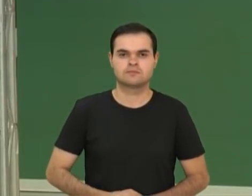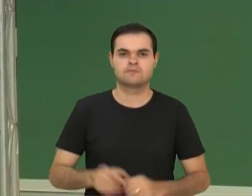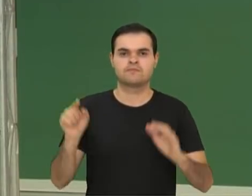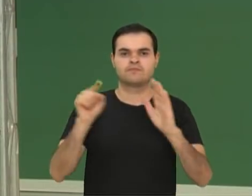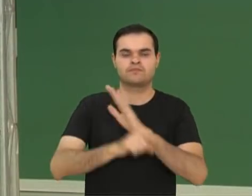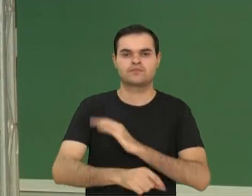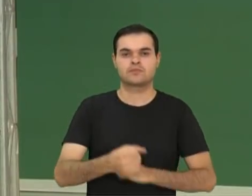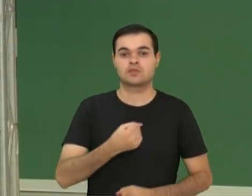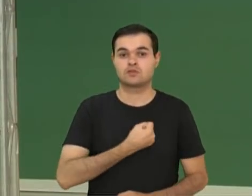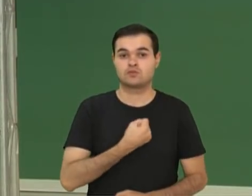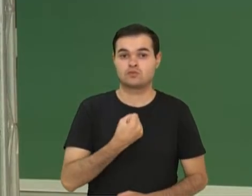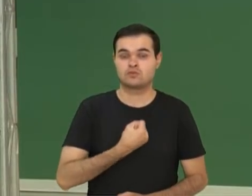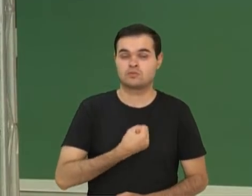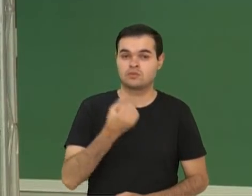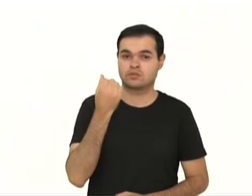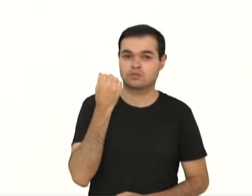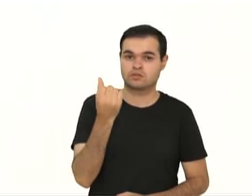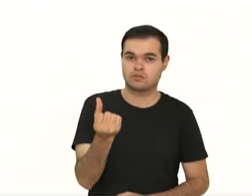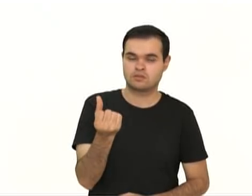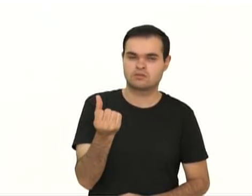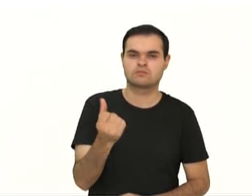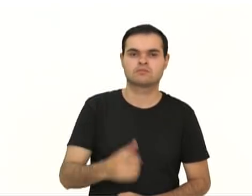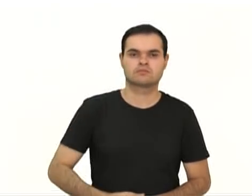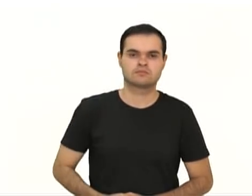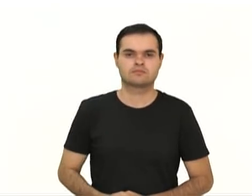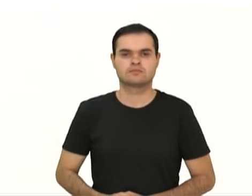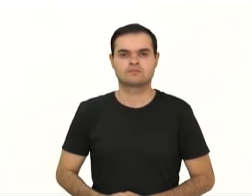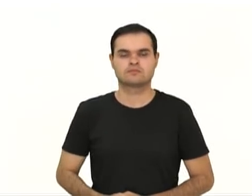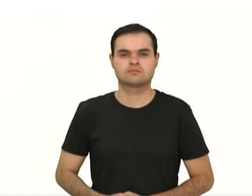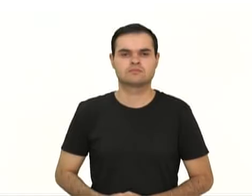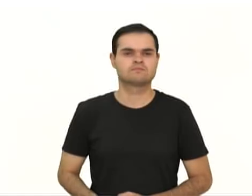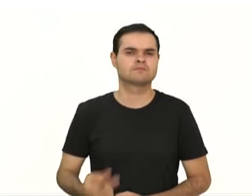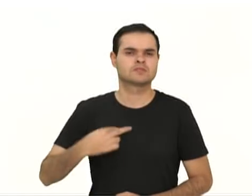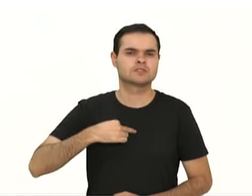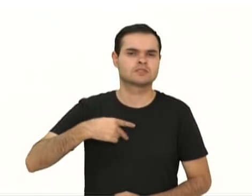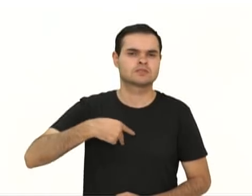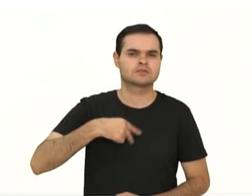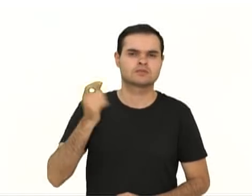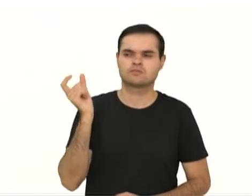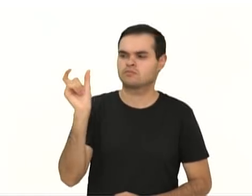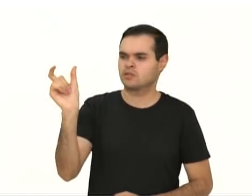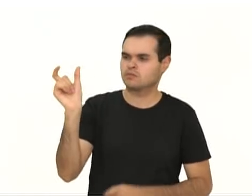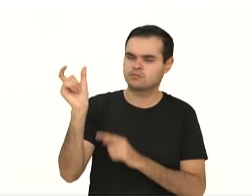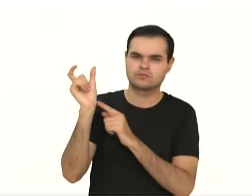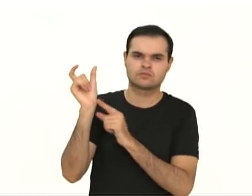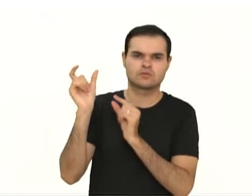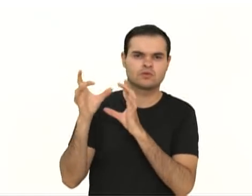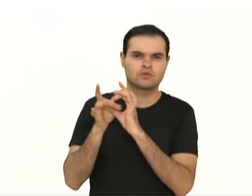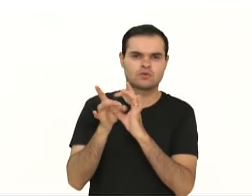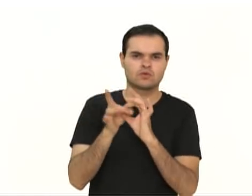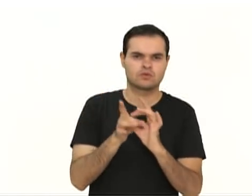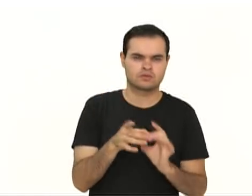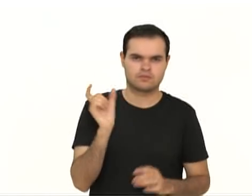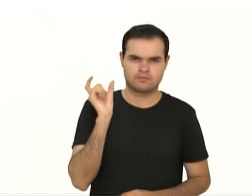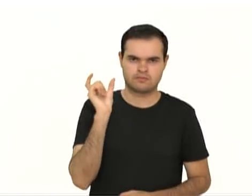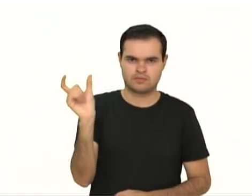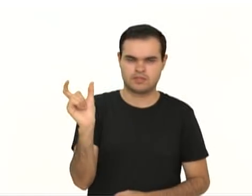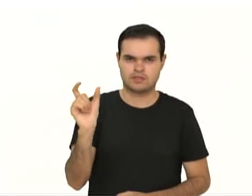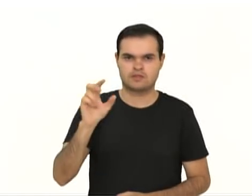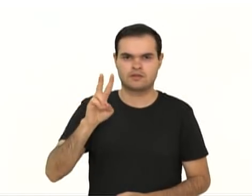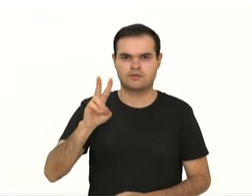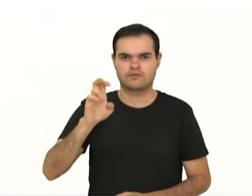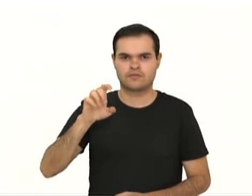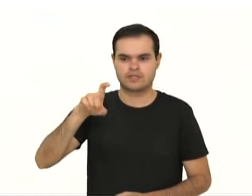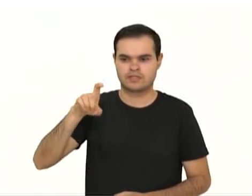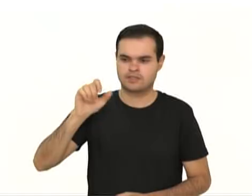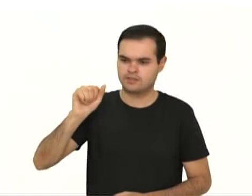Exercício de número 6. Quais são os sentidos da palavra destacada nesse contexto? Nós temos a palavra